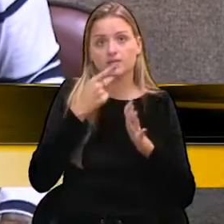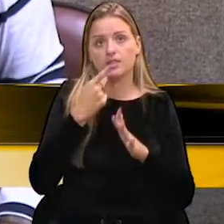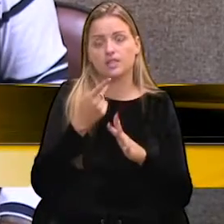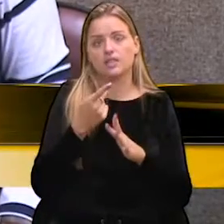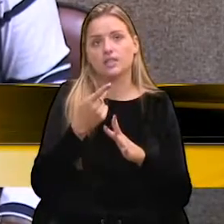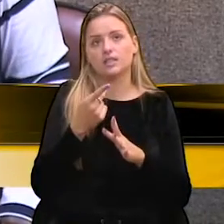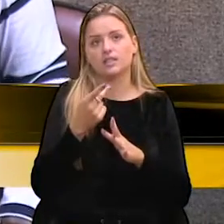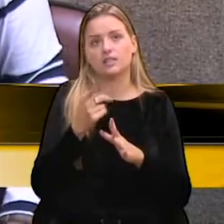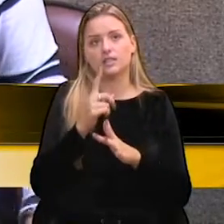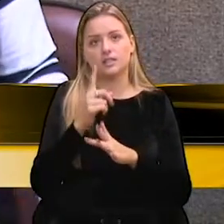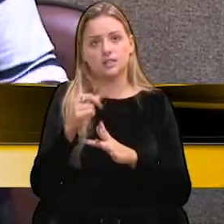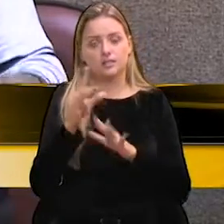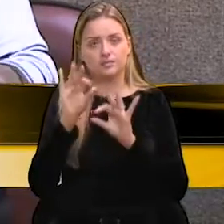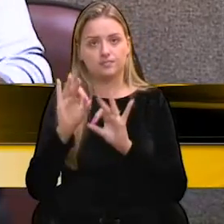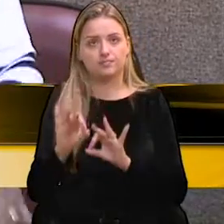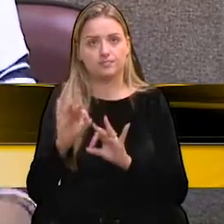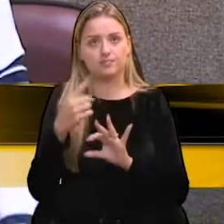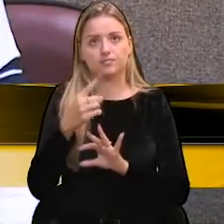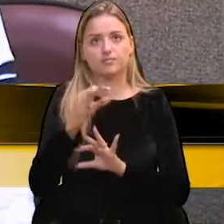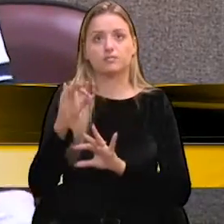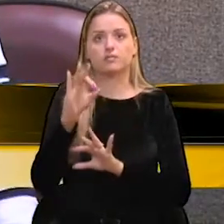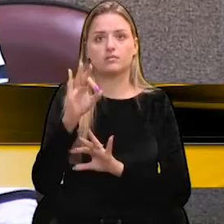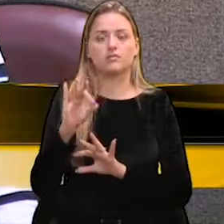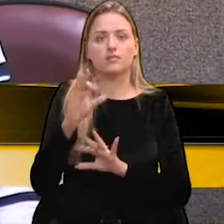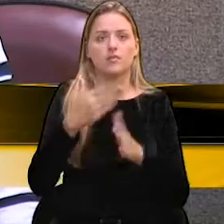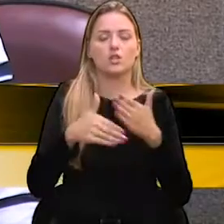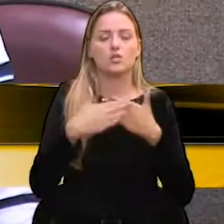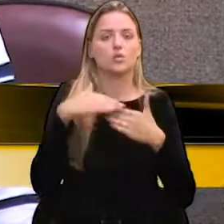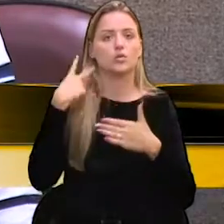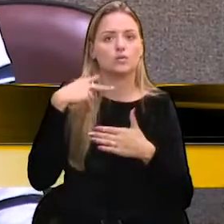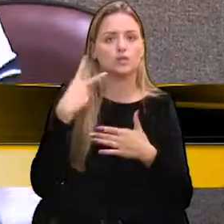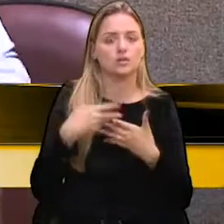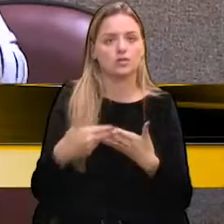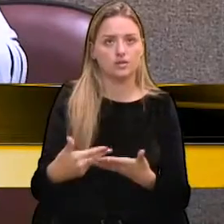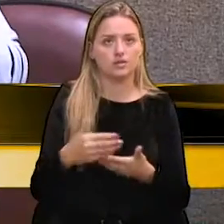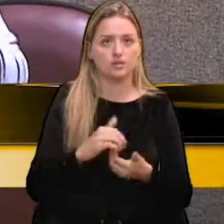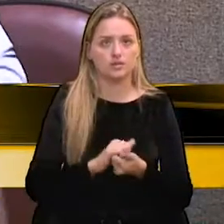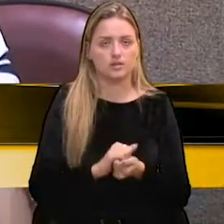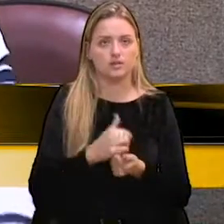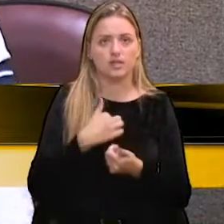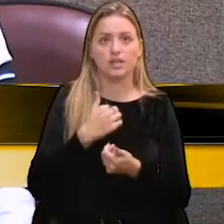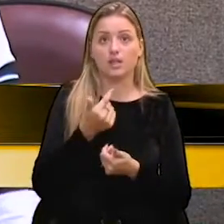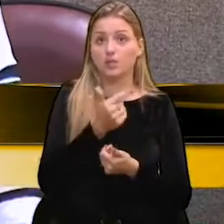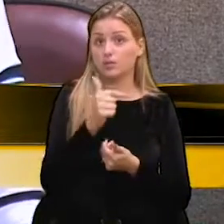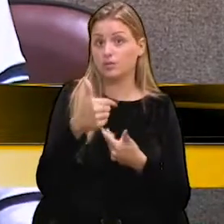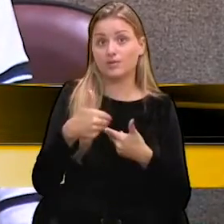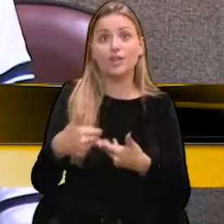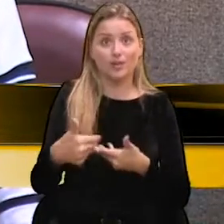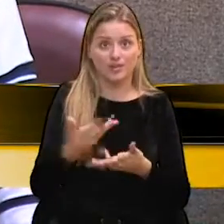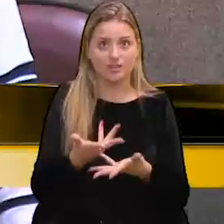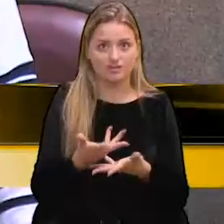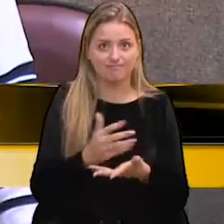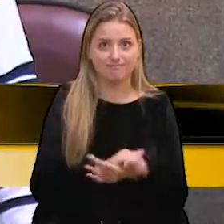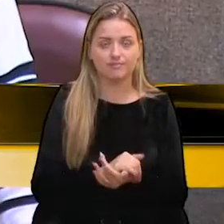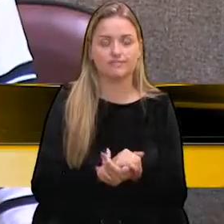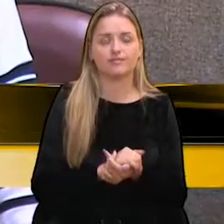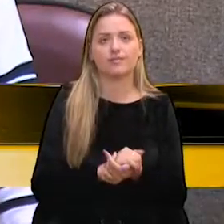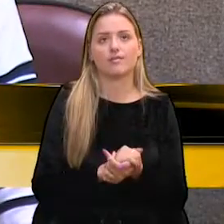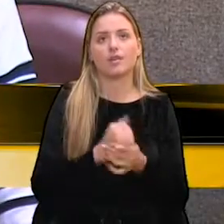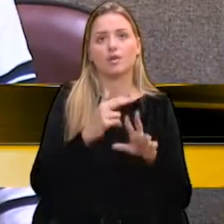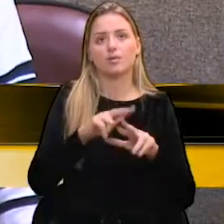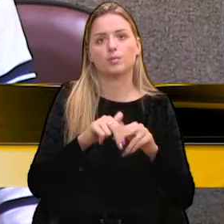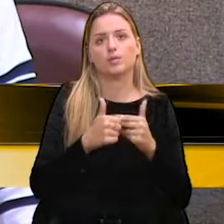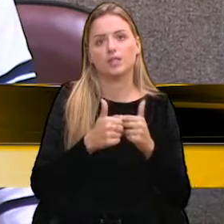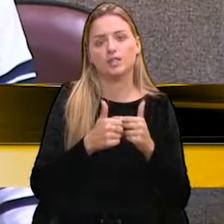completa 100% na totalidade da Câmara de Vereadores. Eu não recebi. Então, eu gostaria que